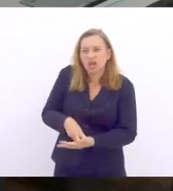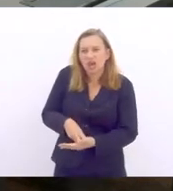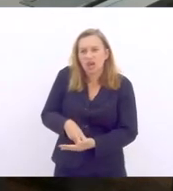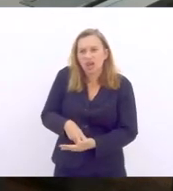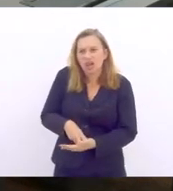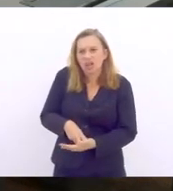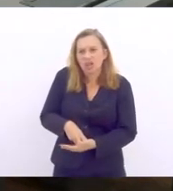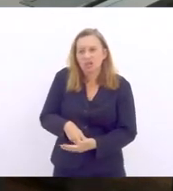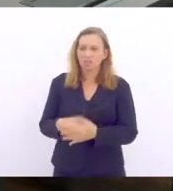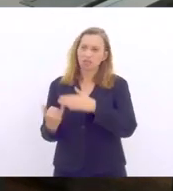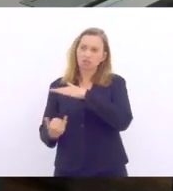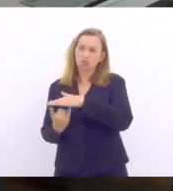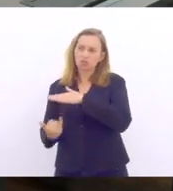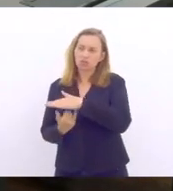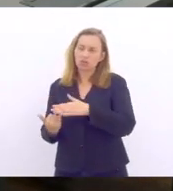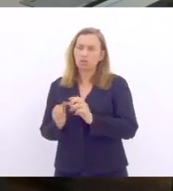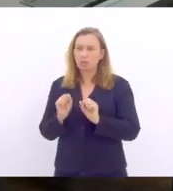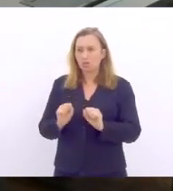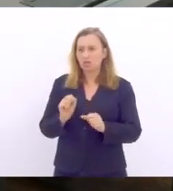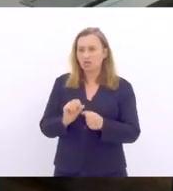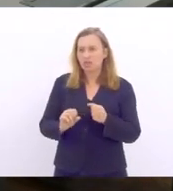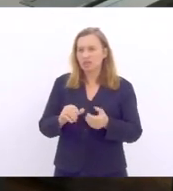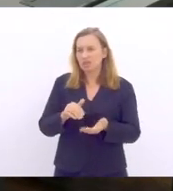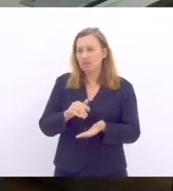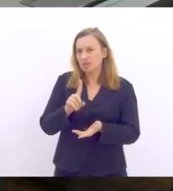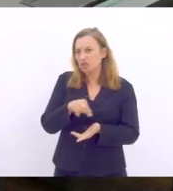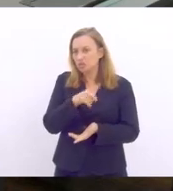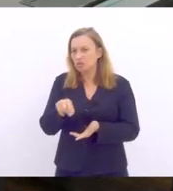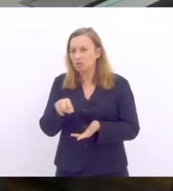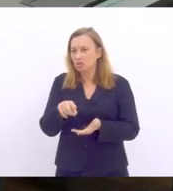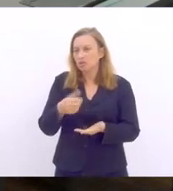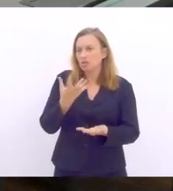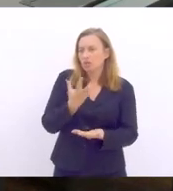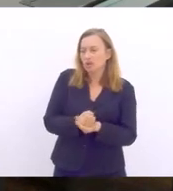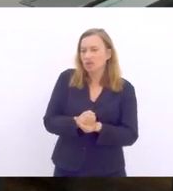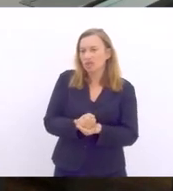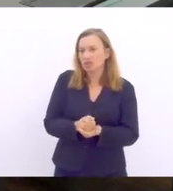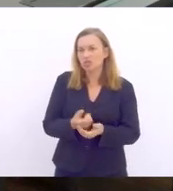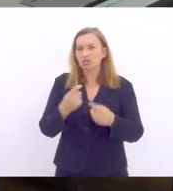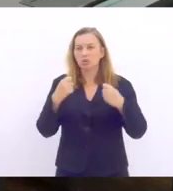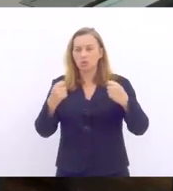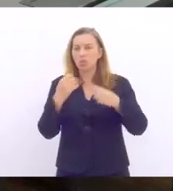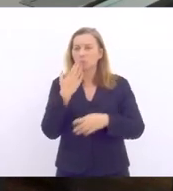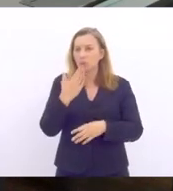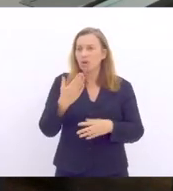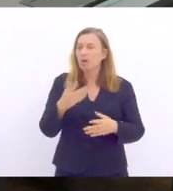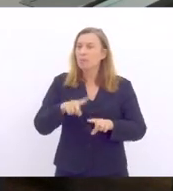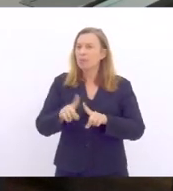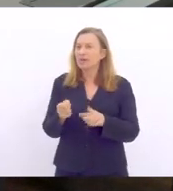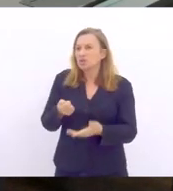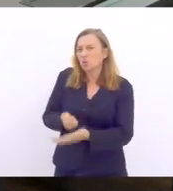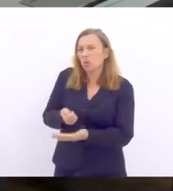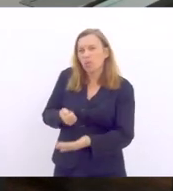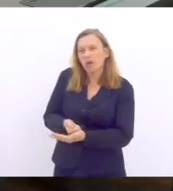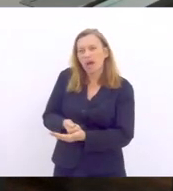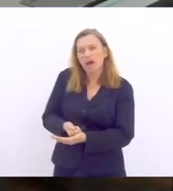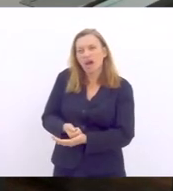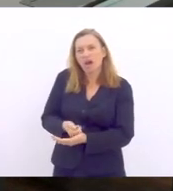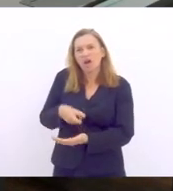somos uma instituição que o máximo que ele pode fazer é excluir ele do cadastro da torcida, associativo. Mas cobrar, punir,